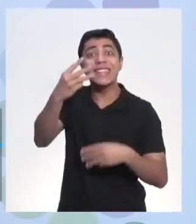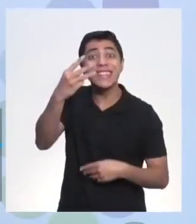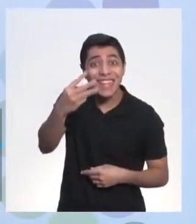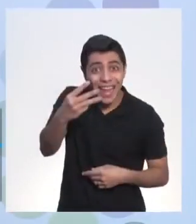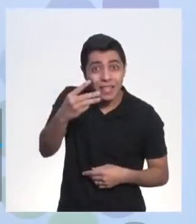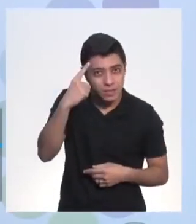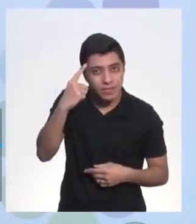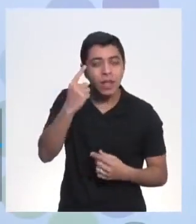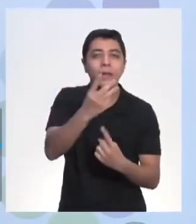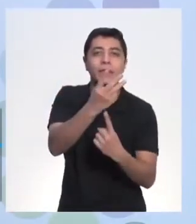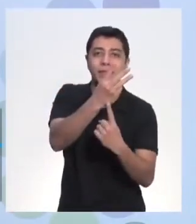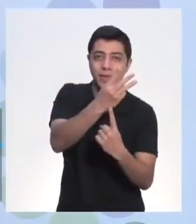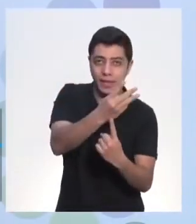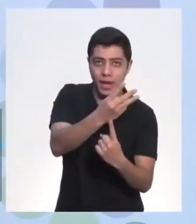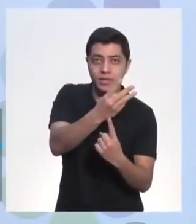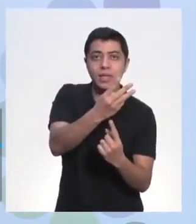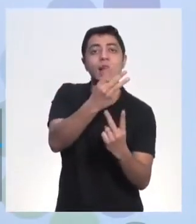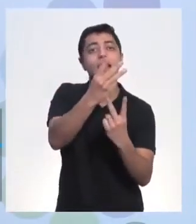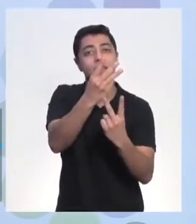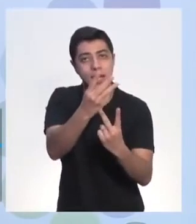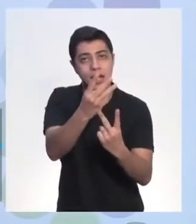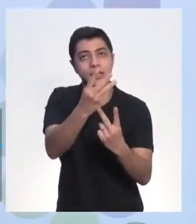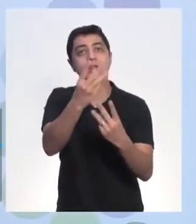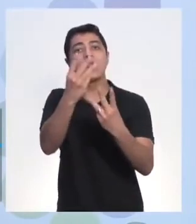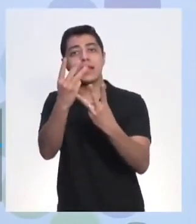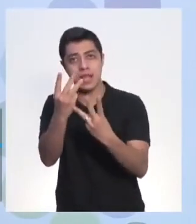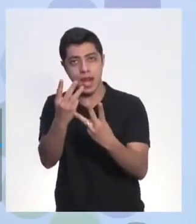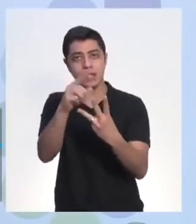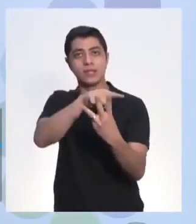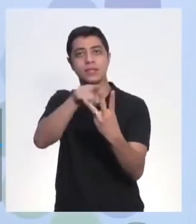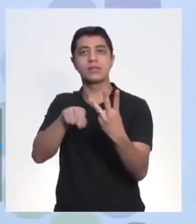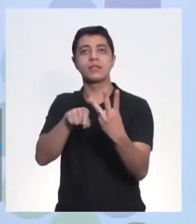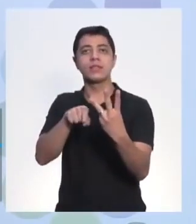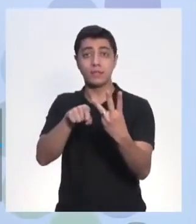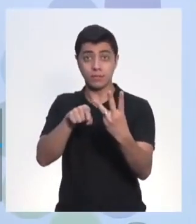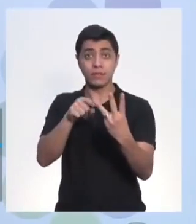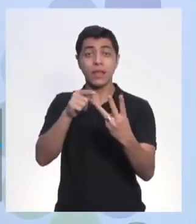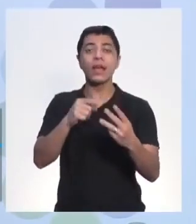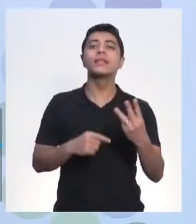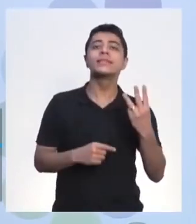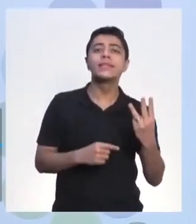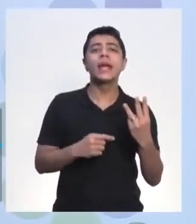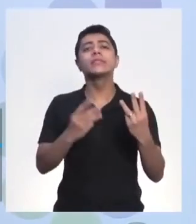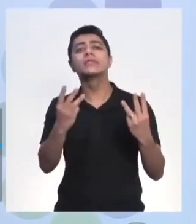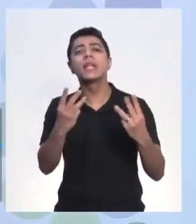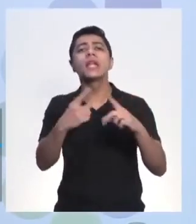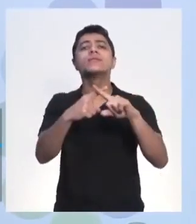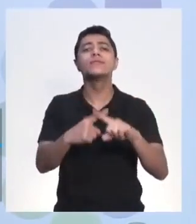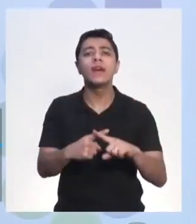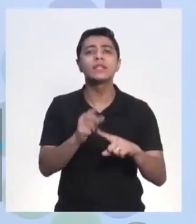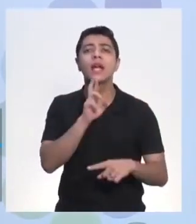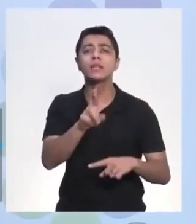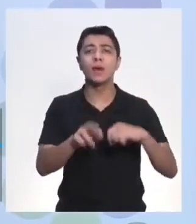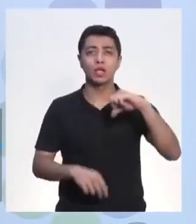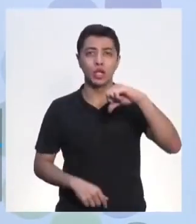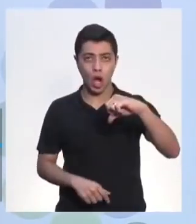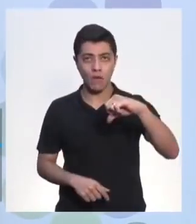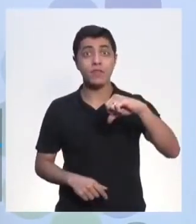vezes 3 vezes 3, 3 vezes 3, 9, que a gente já fez ali, e 3 vezes 9